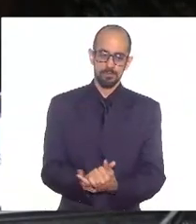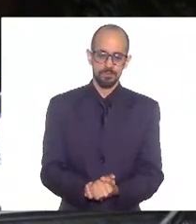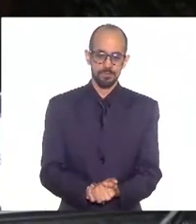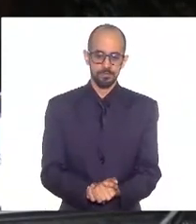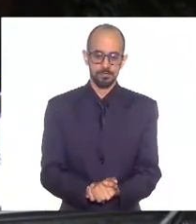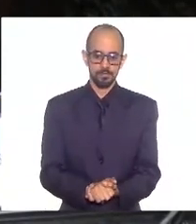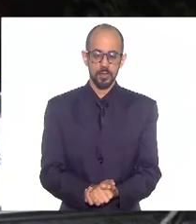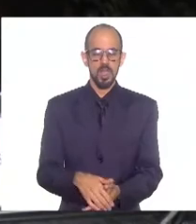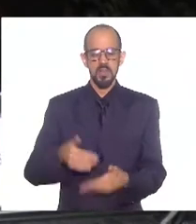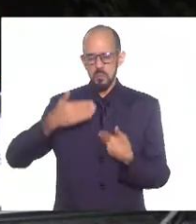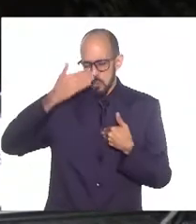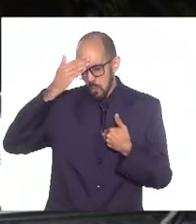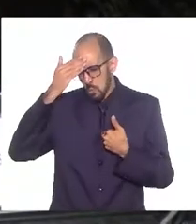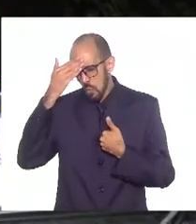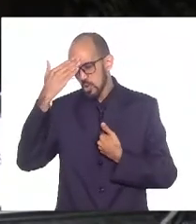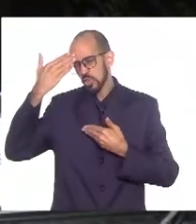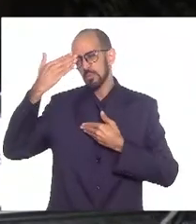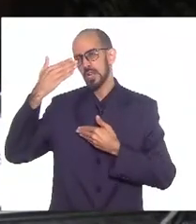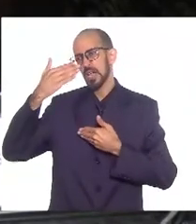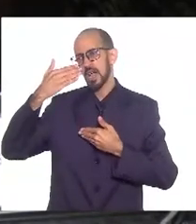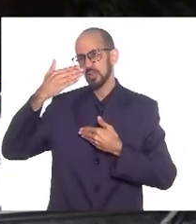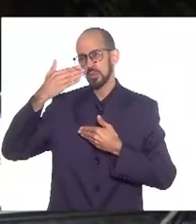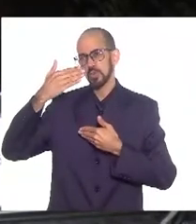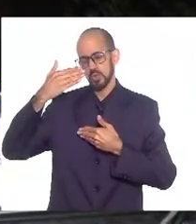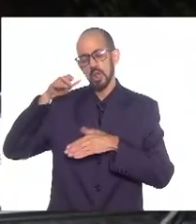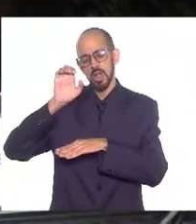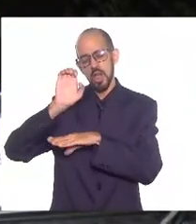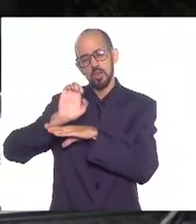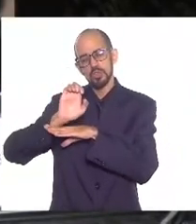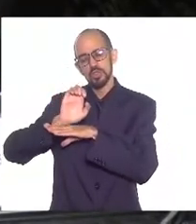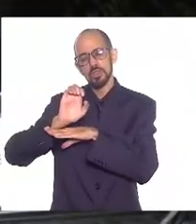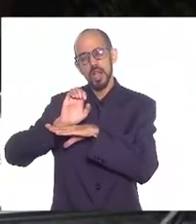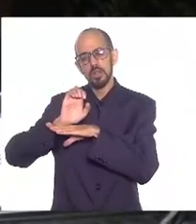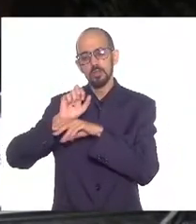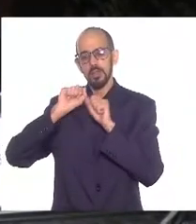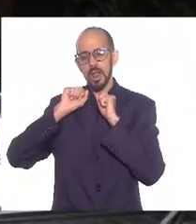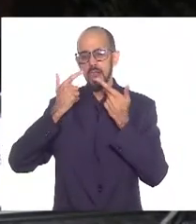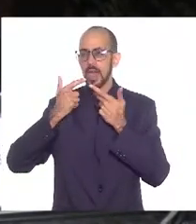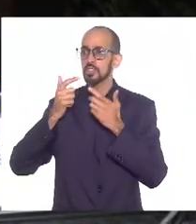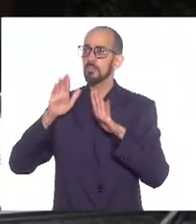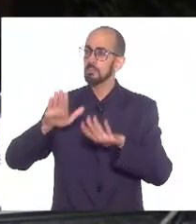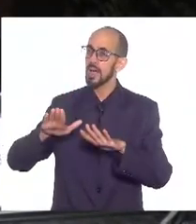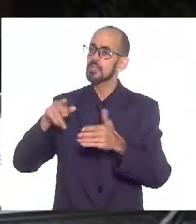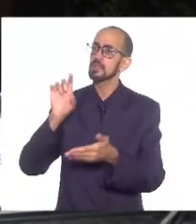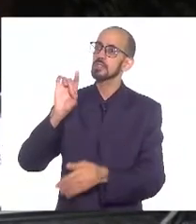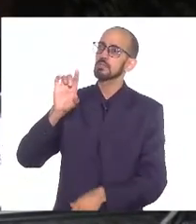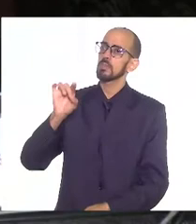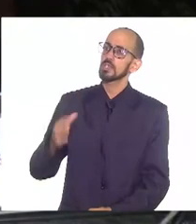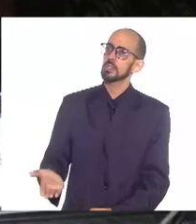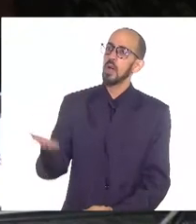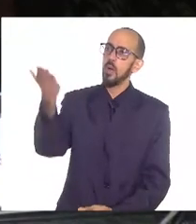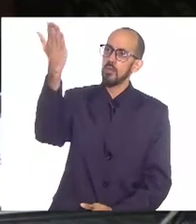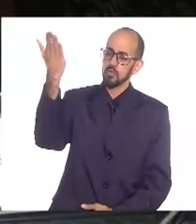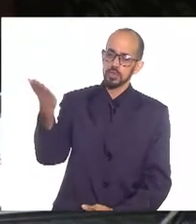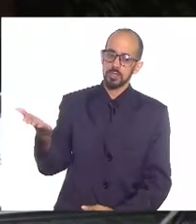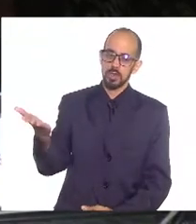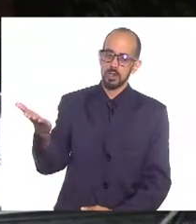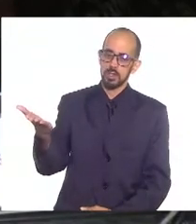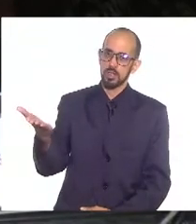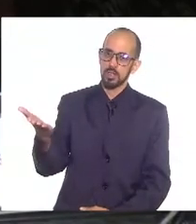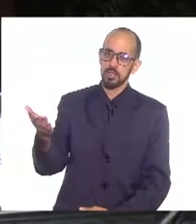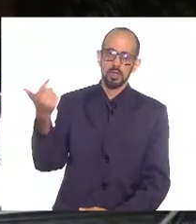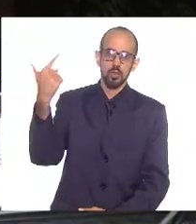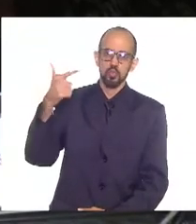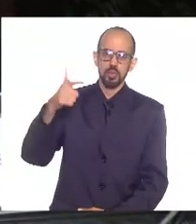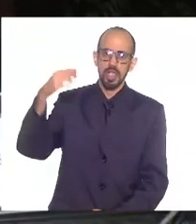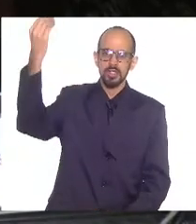toda a gratidão do Estado hoje, a Assembleia Legislativa, sim, mas a sua pessoa, que tem sido um combativo